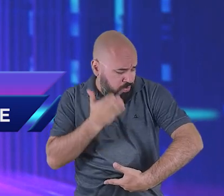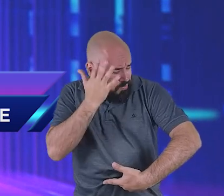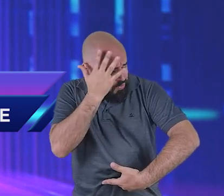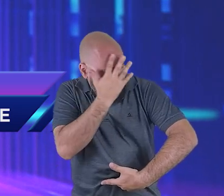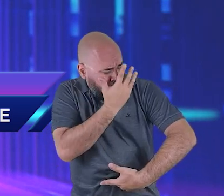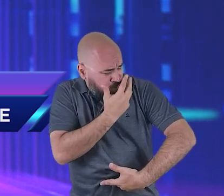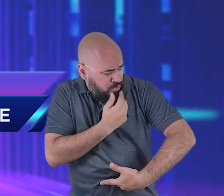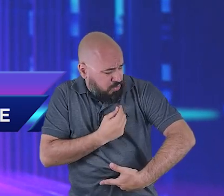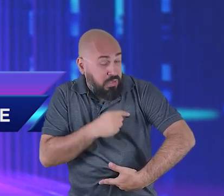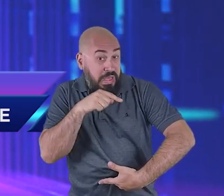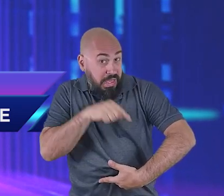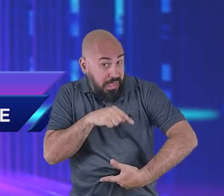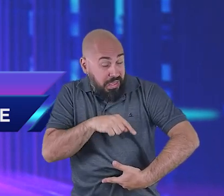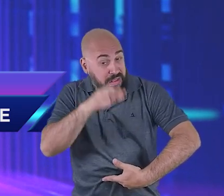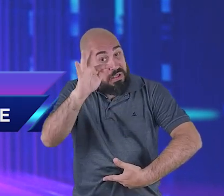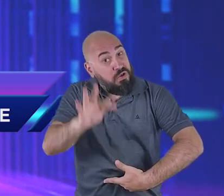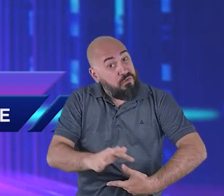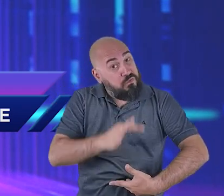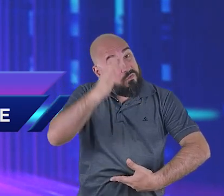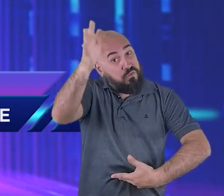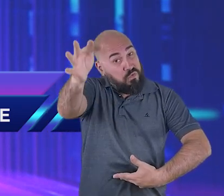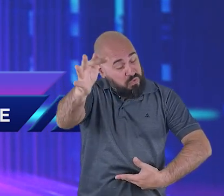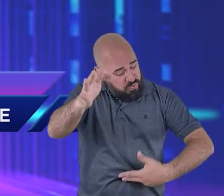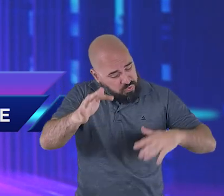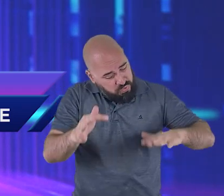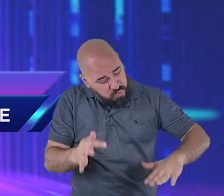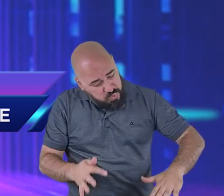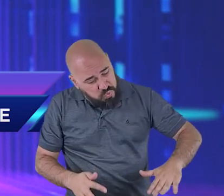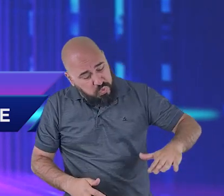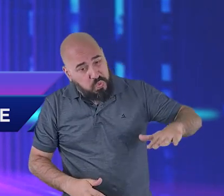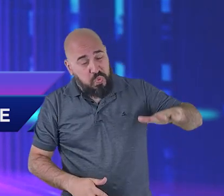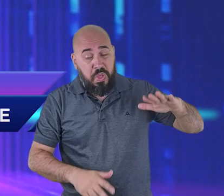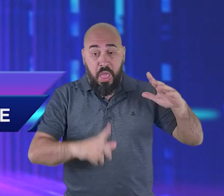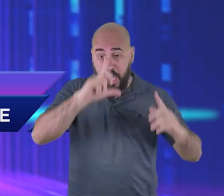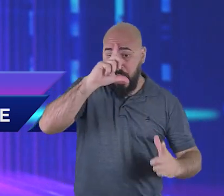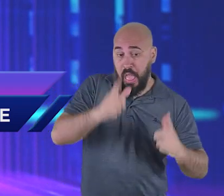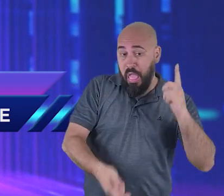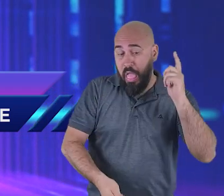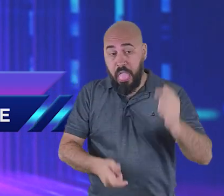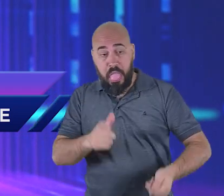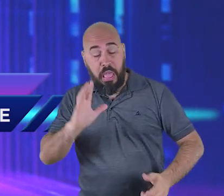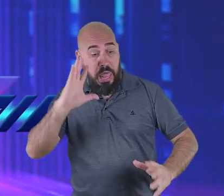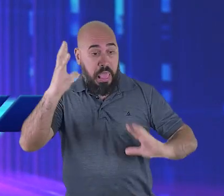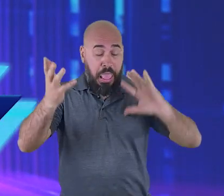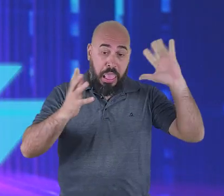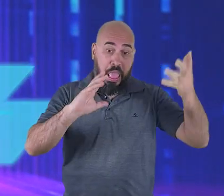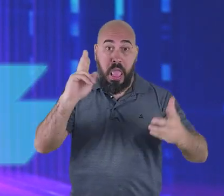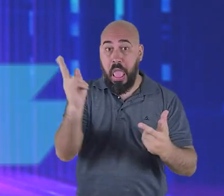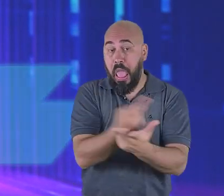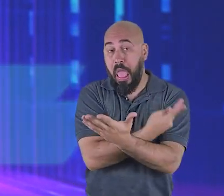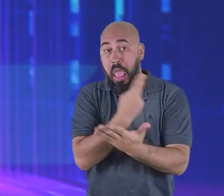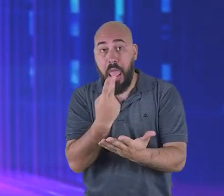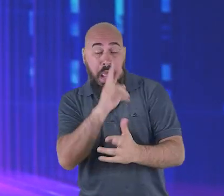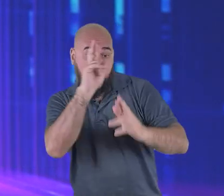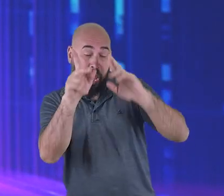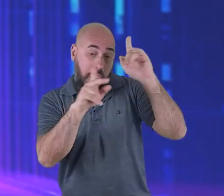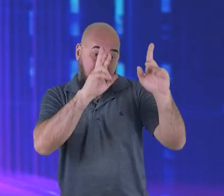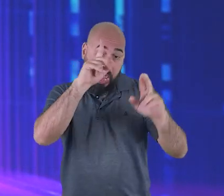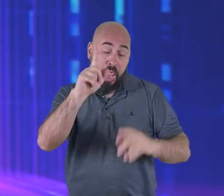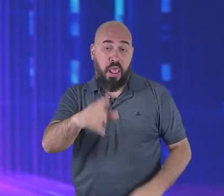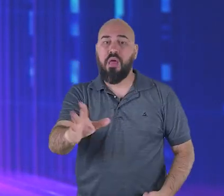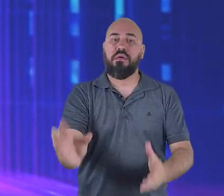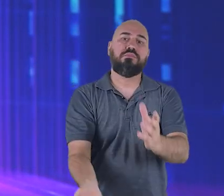que por suas escolhas equivocadas se tornará um assassino, mas ele não nasce um assassino. É isso